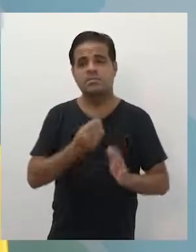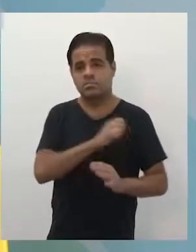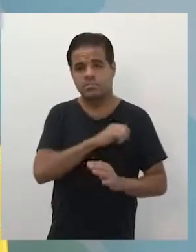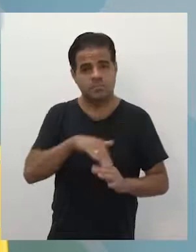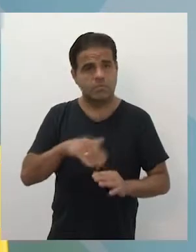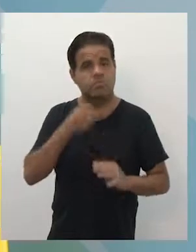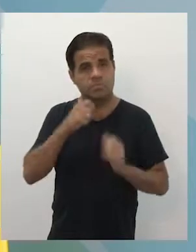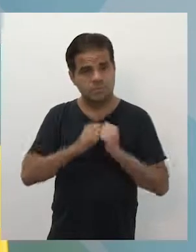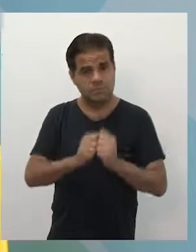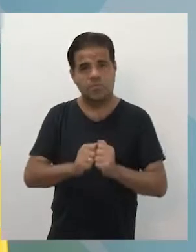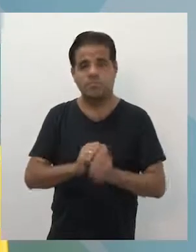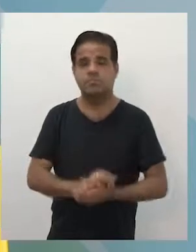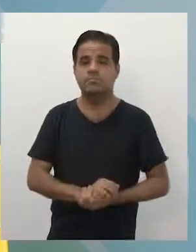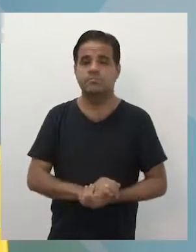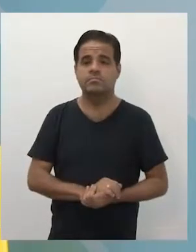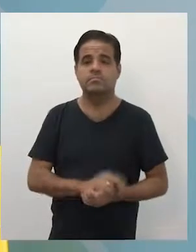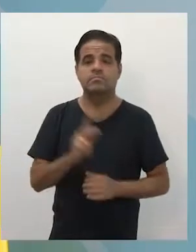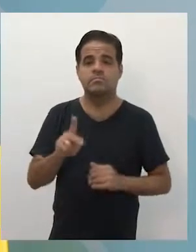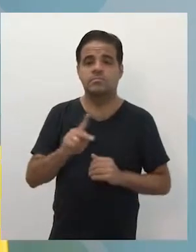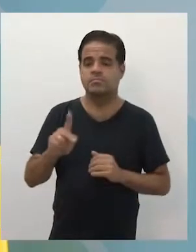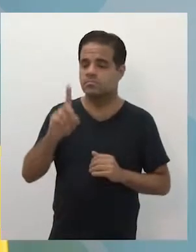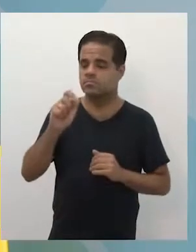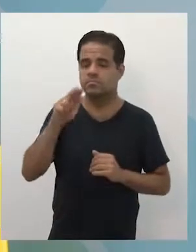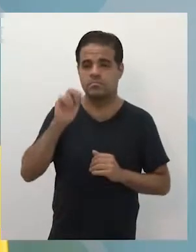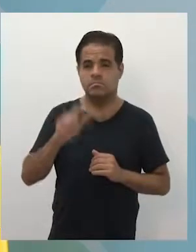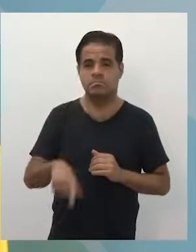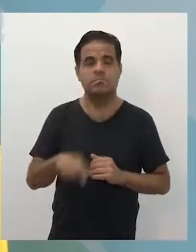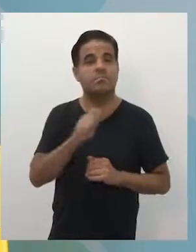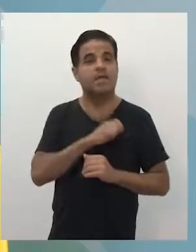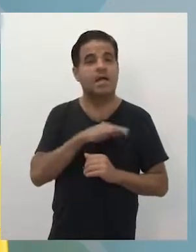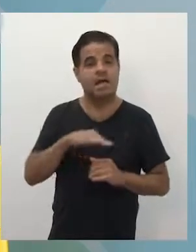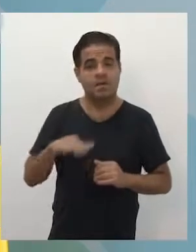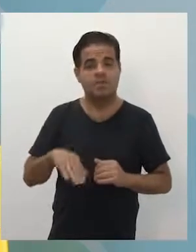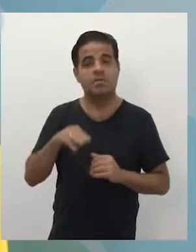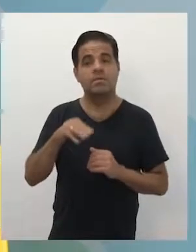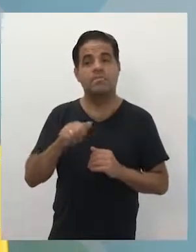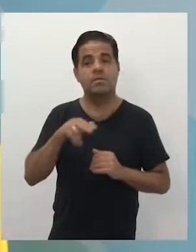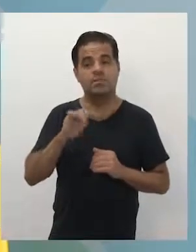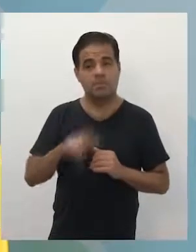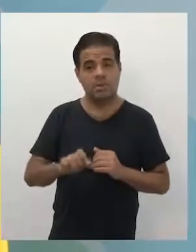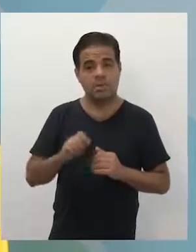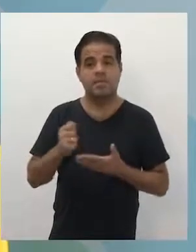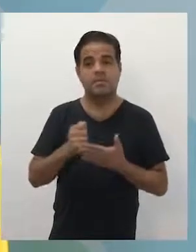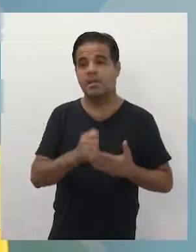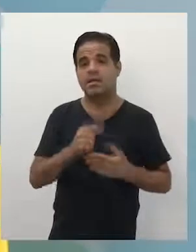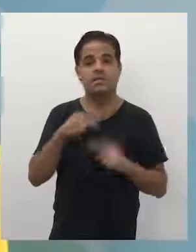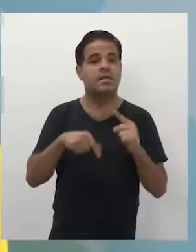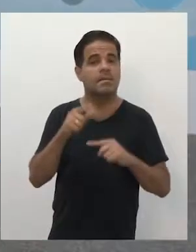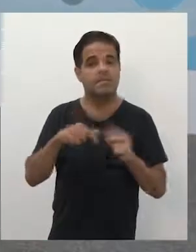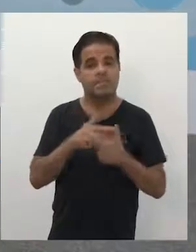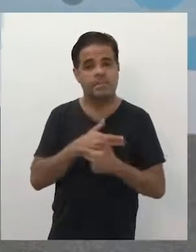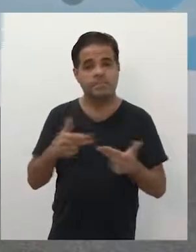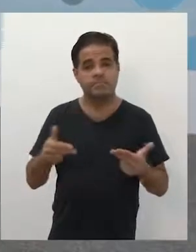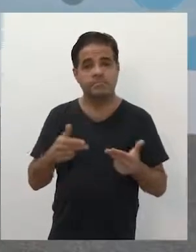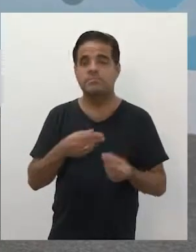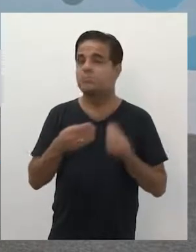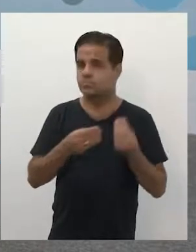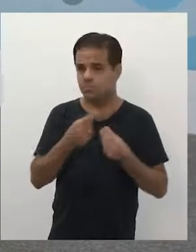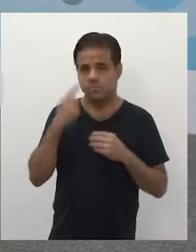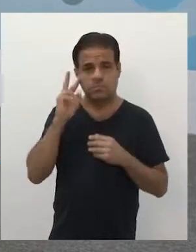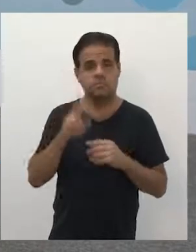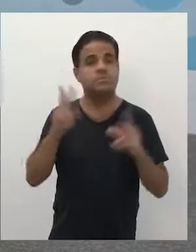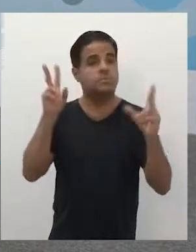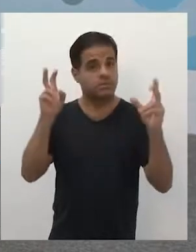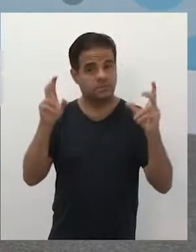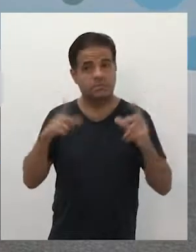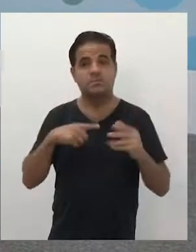bom. Pro Daniel, a aluna Emanuele, sim, traz elementos. Isso, então vamos lá. Como nós vimos, o título